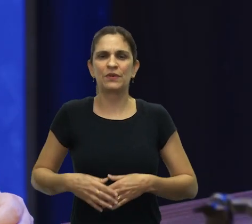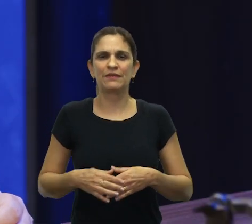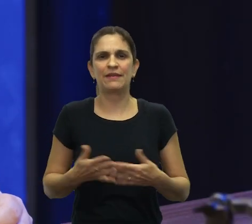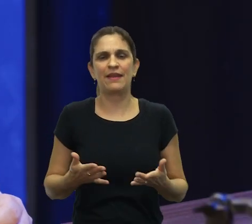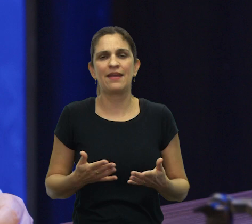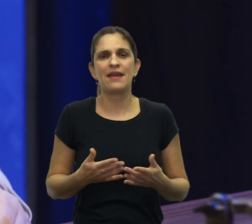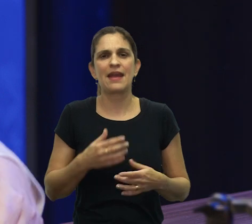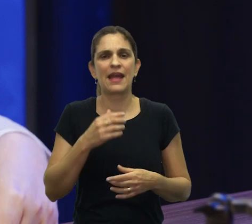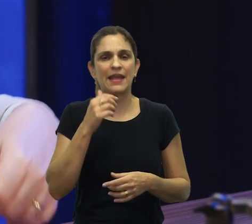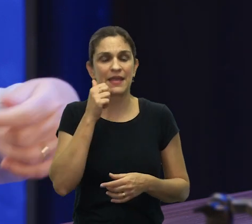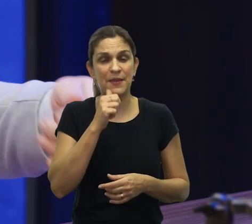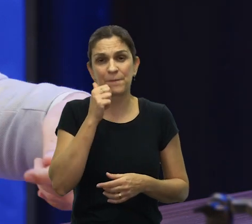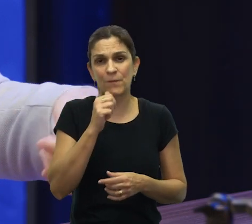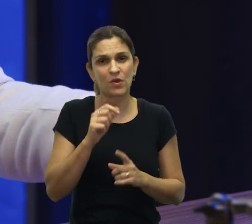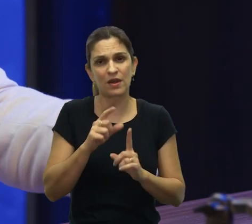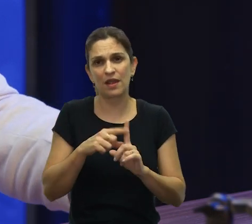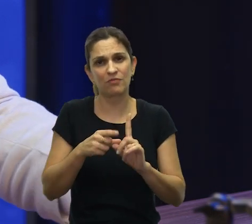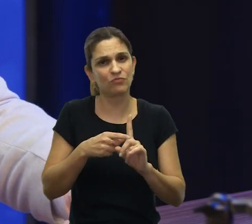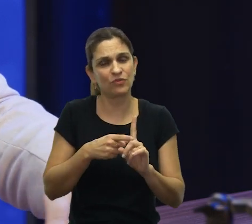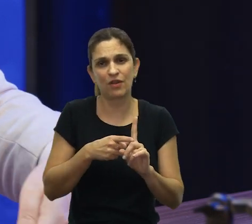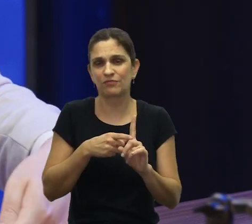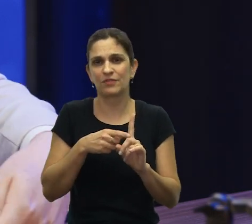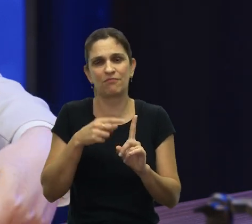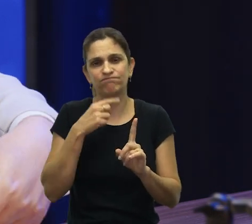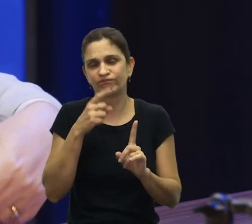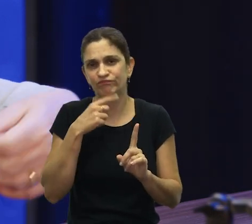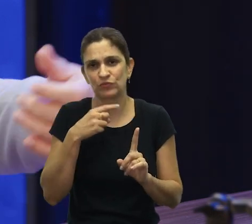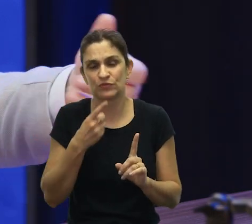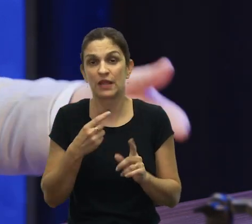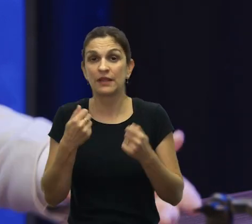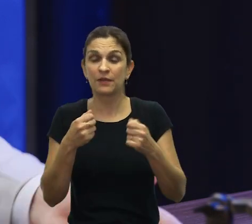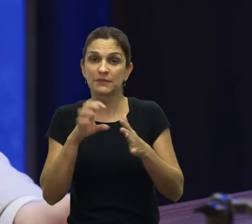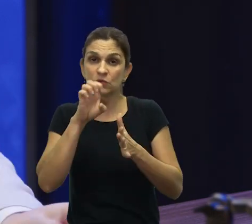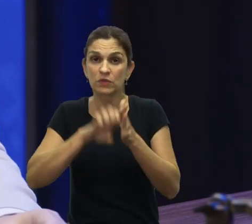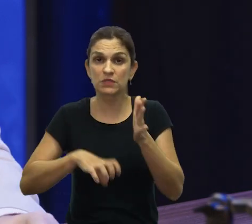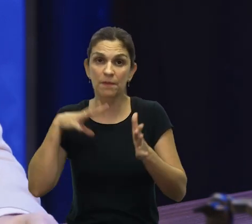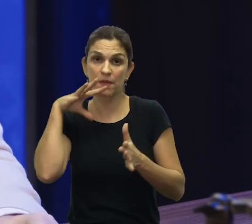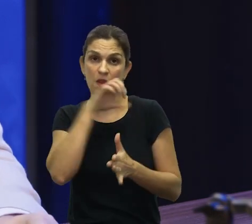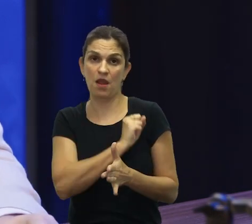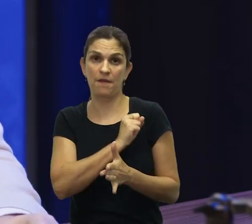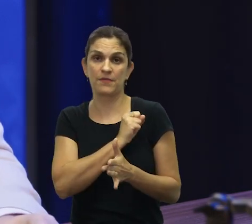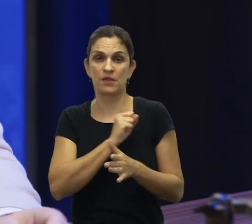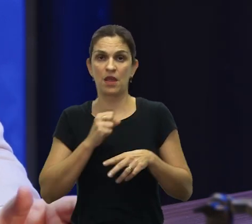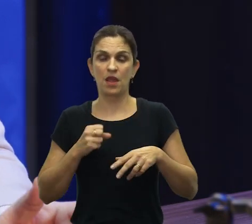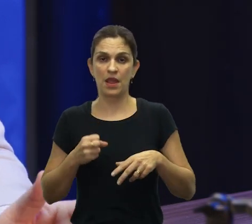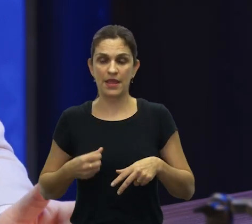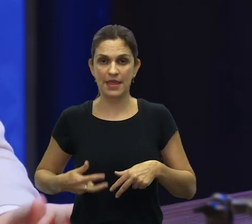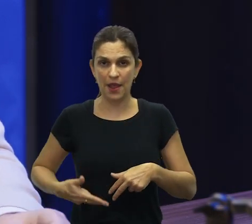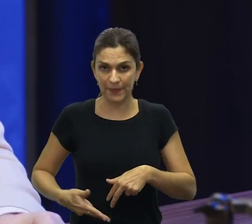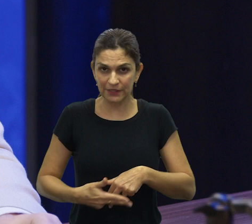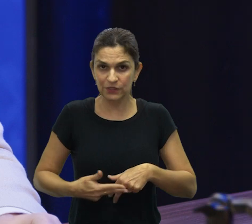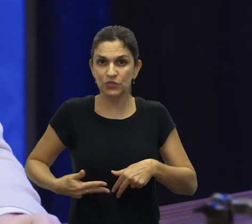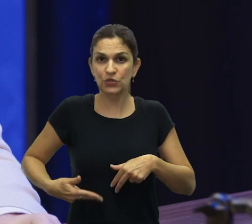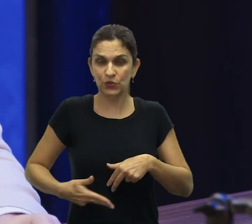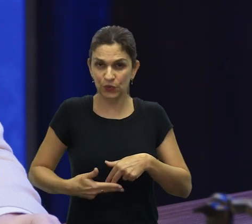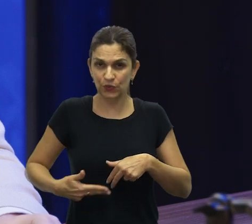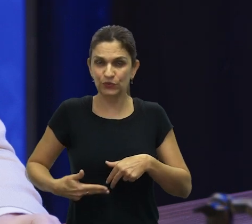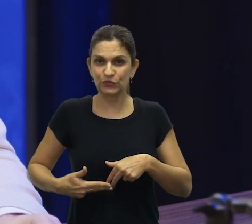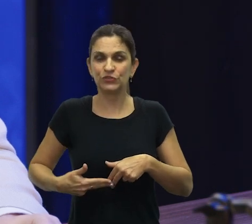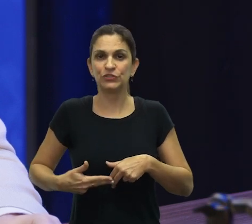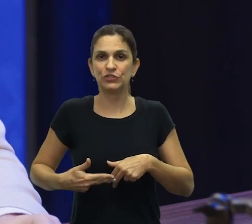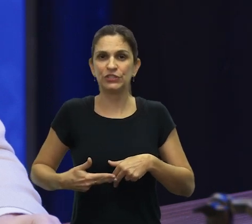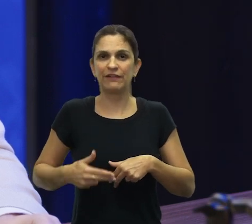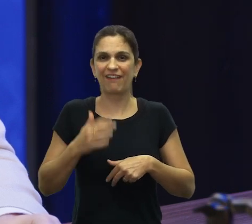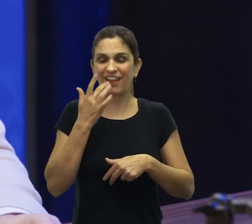infertilidade. Então, a gente precisa fazer o diagnóstico rápido da endometriose através do exame uma cirurgia chamada laparoscopia,